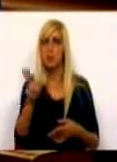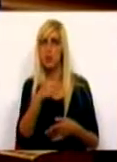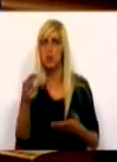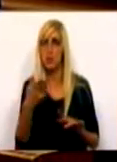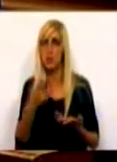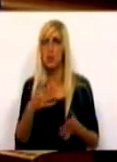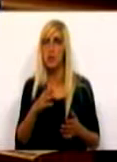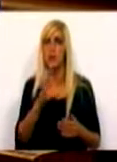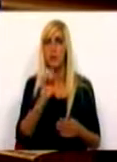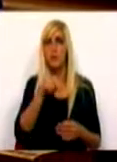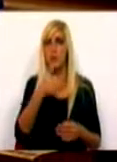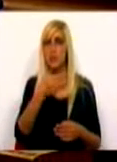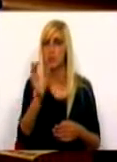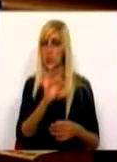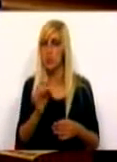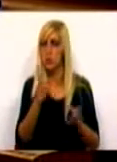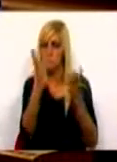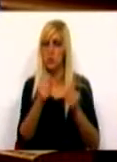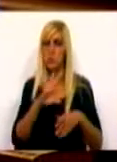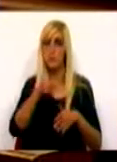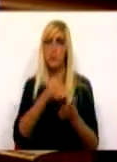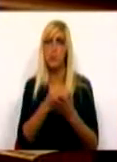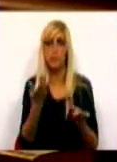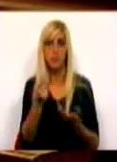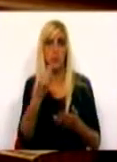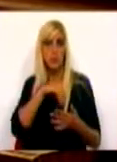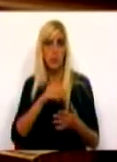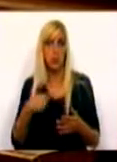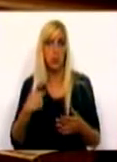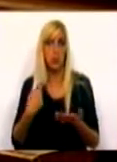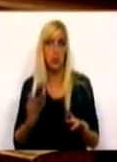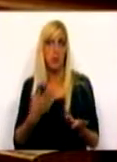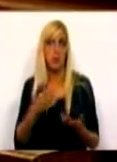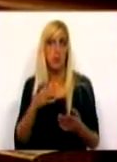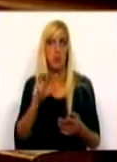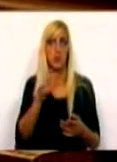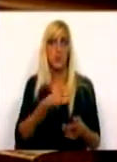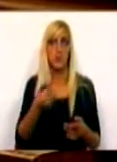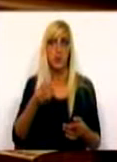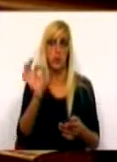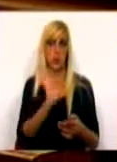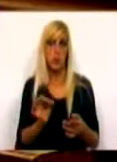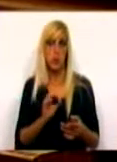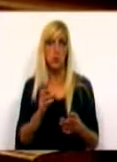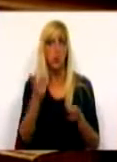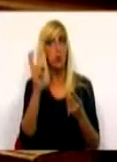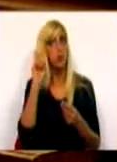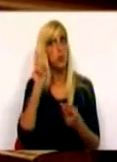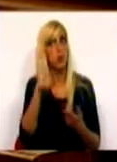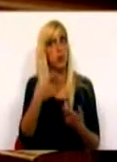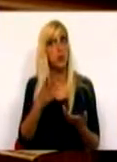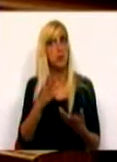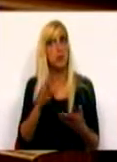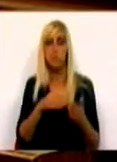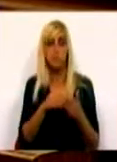do orçamento total. Nas receitas próprias, as cativações representam cerca de 99% do valor orçado, o que implica, o que